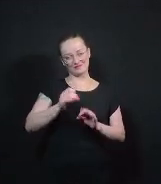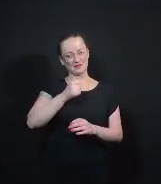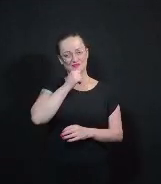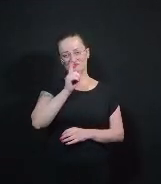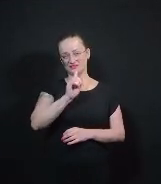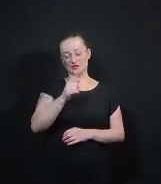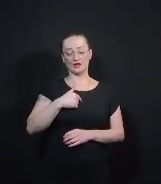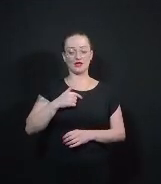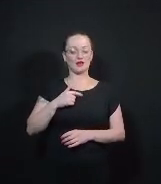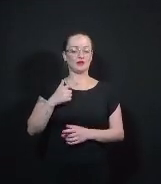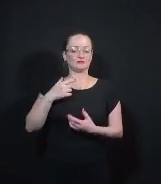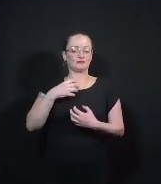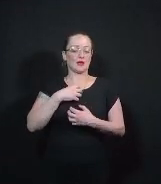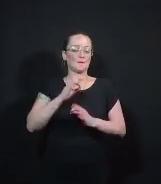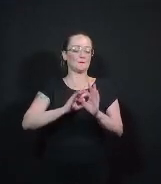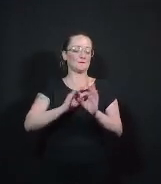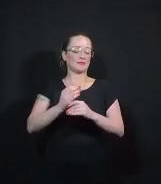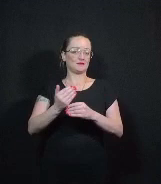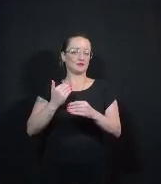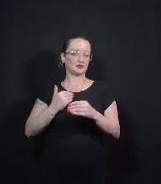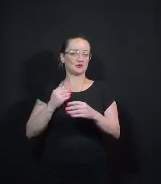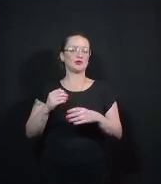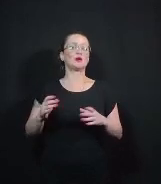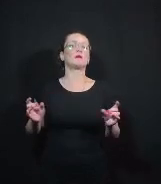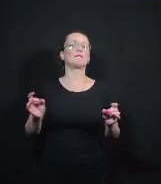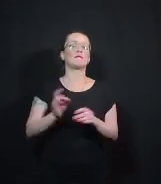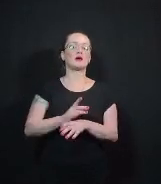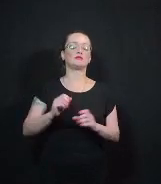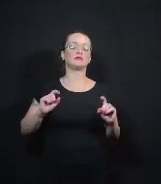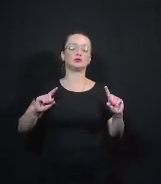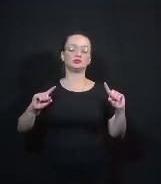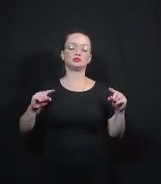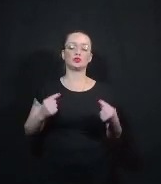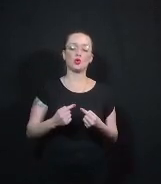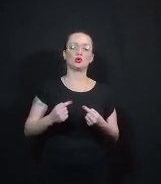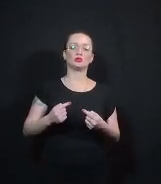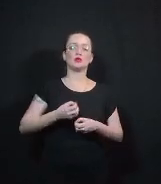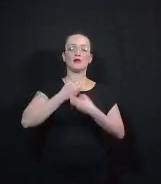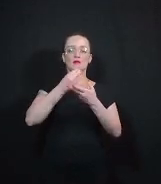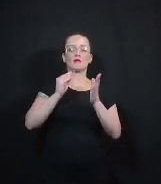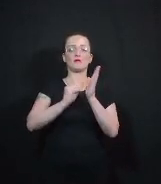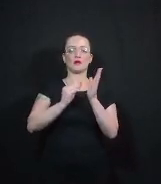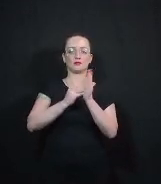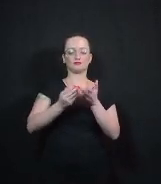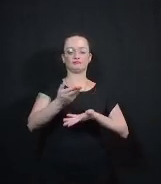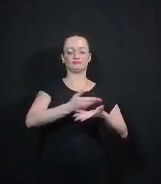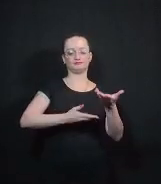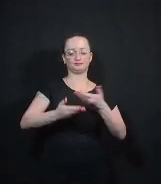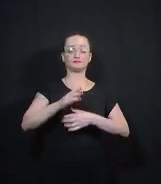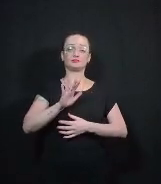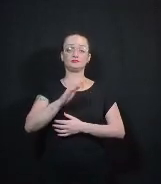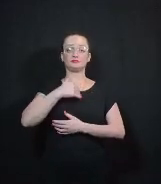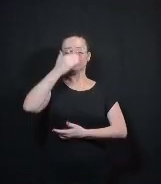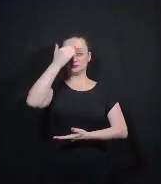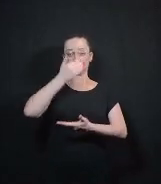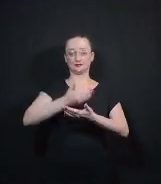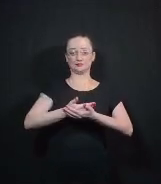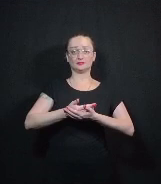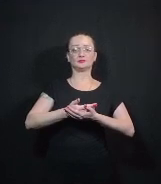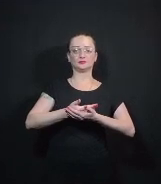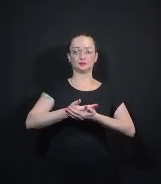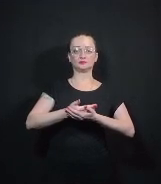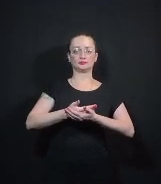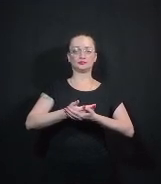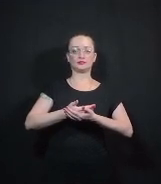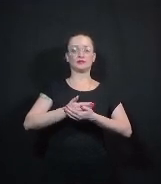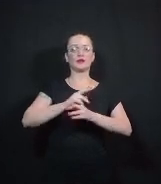as armas difusas o suficiente para combater a desinformação que vai circular, mas eu acho que na